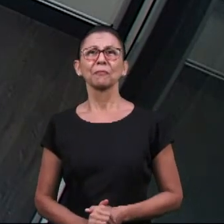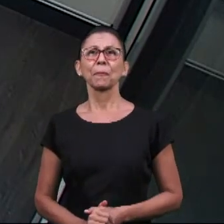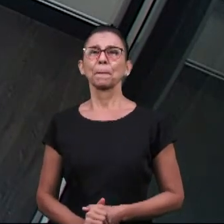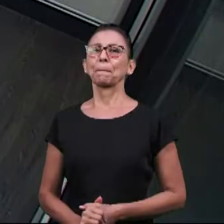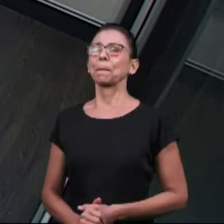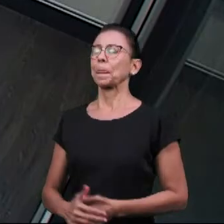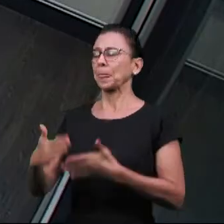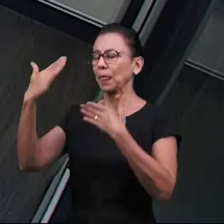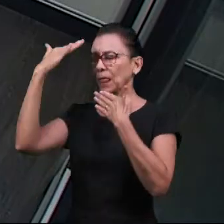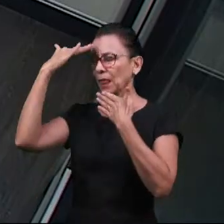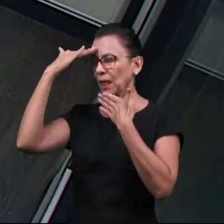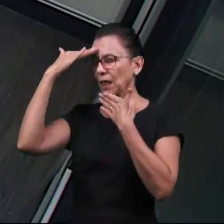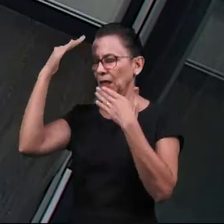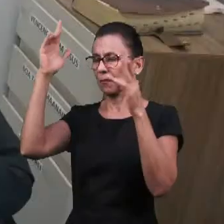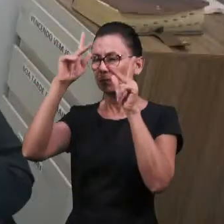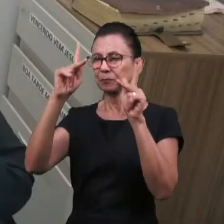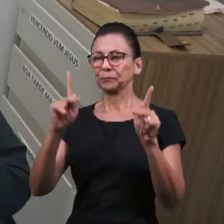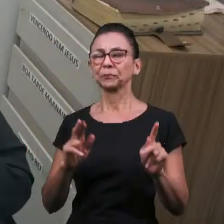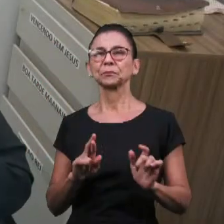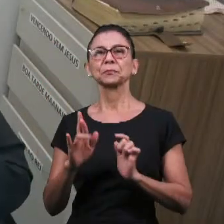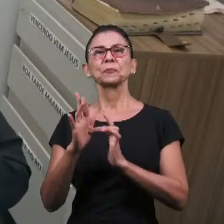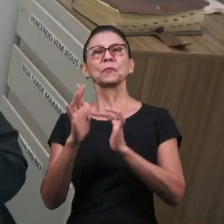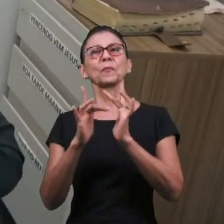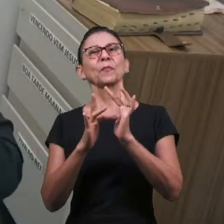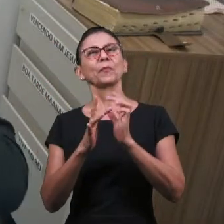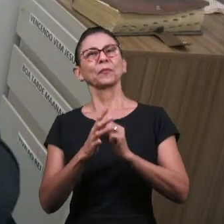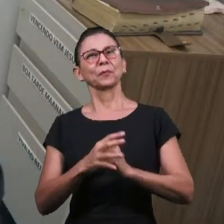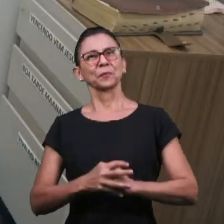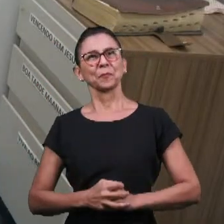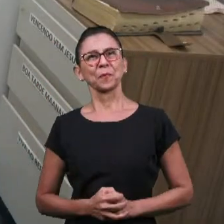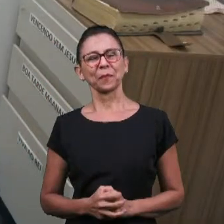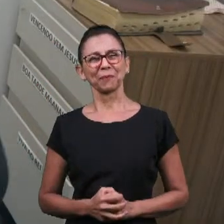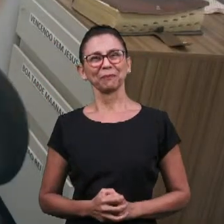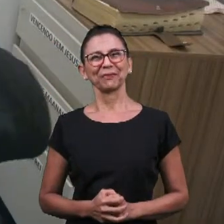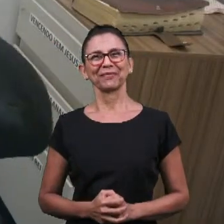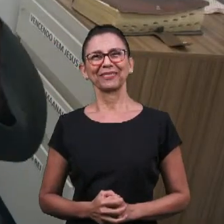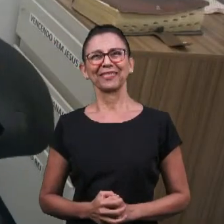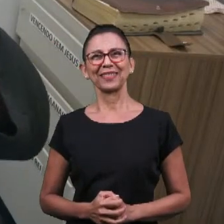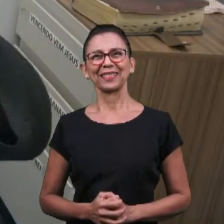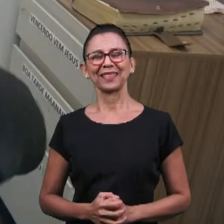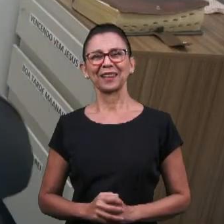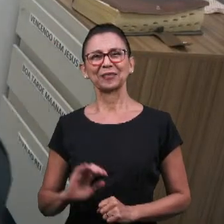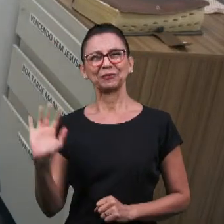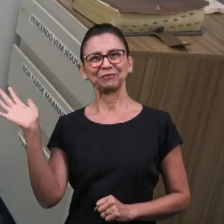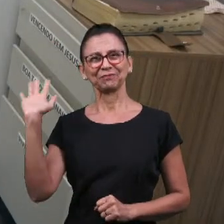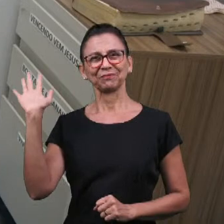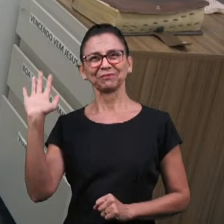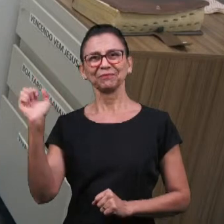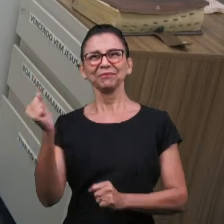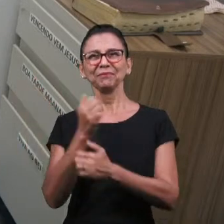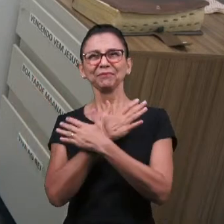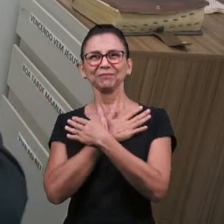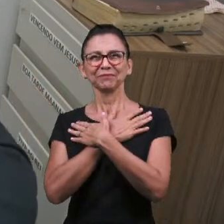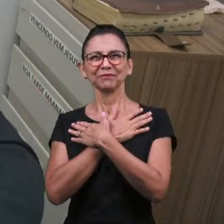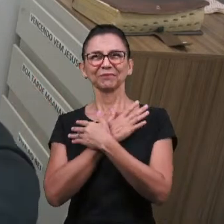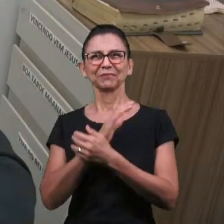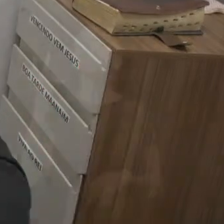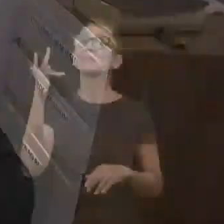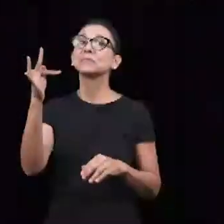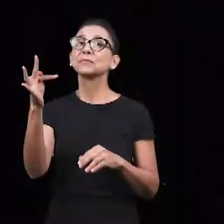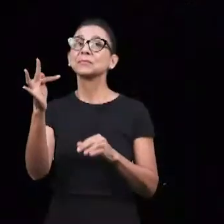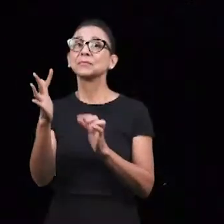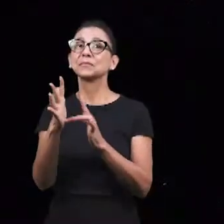muito obrigado e a paz do Senhor Jesus. A paz do Senhor. Amém. Glória a Deus. Um grande abraço. Que Deus abençoe.